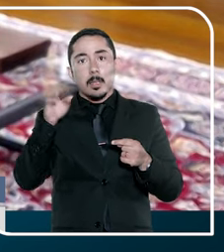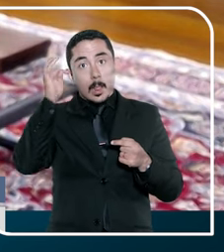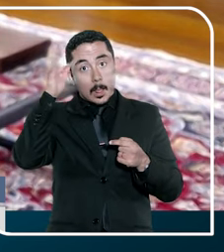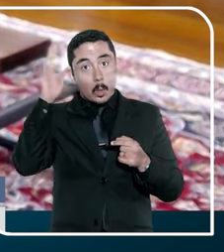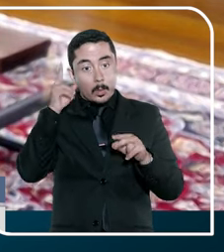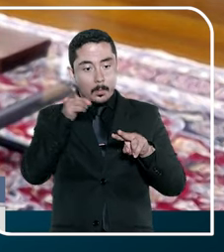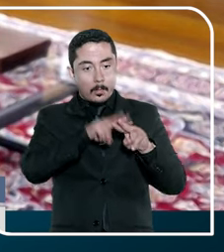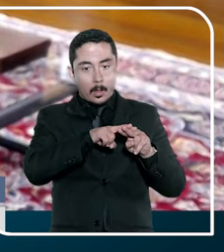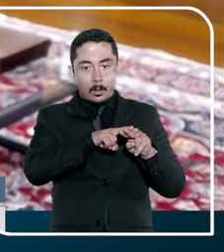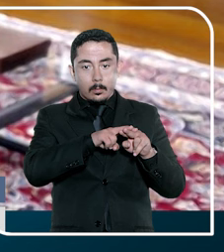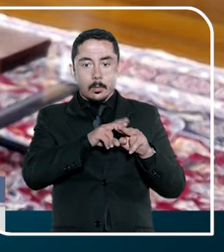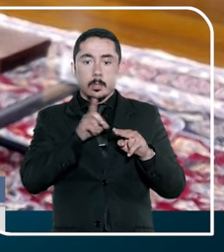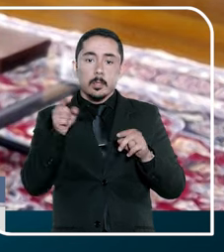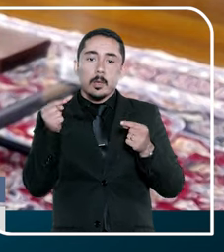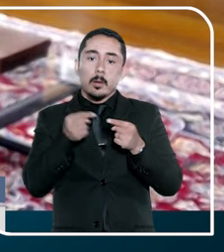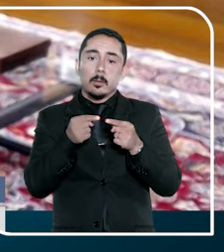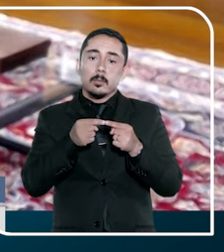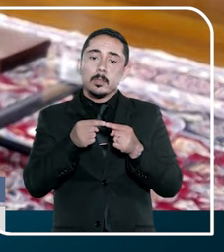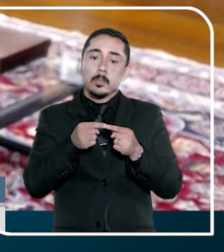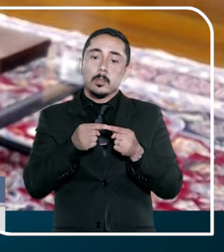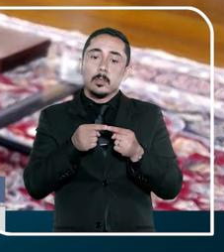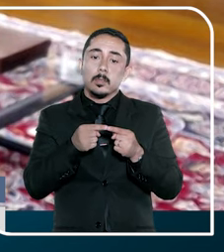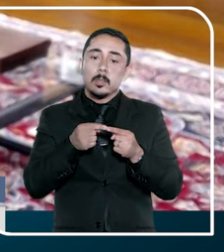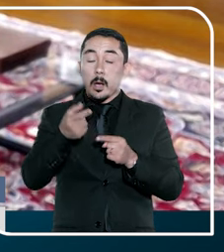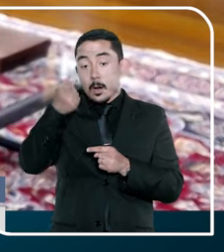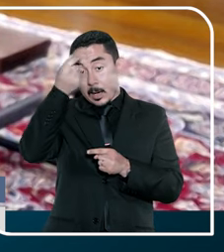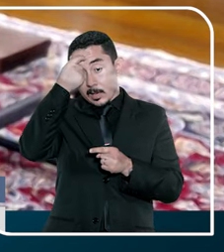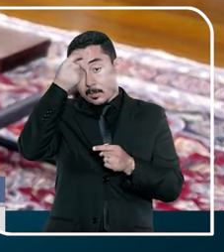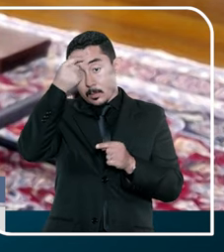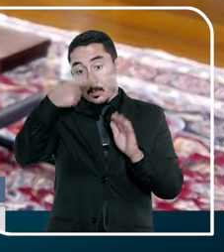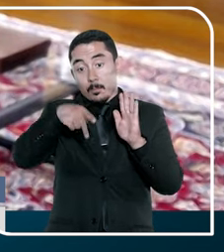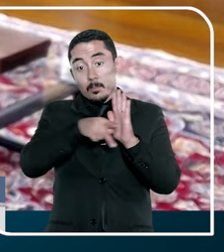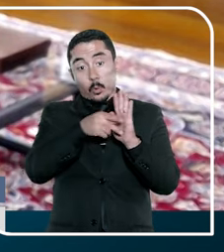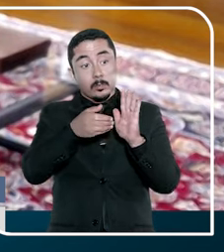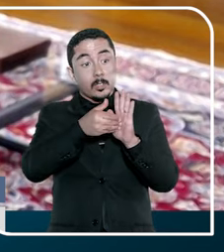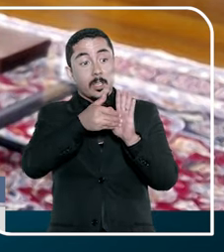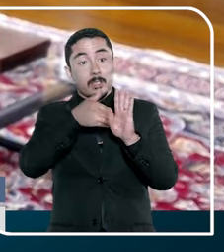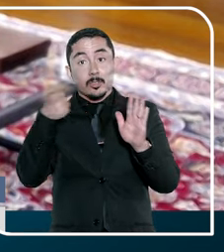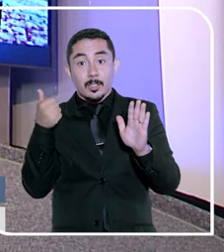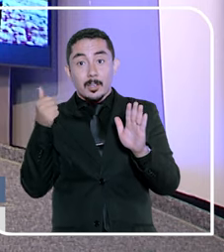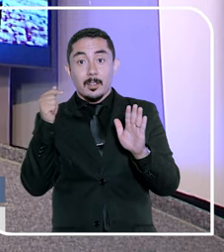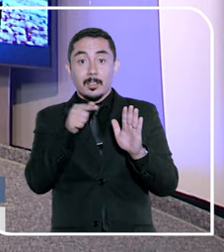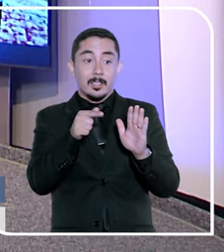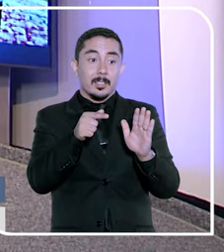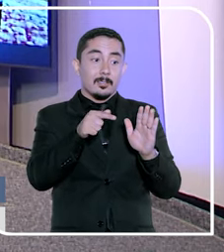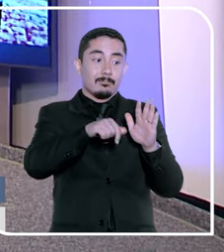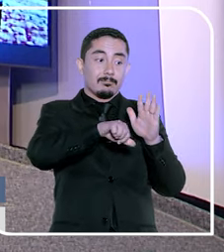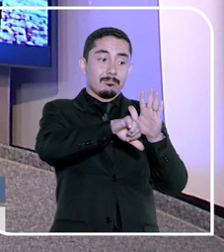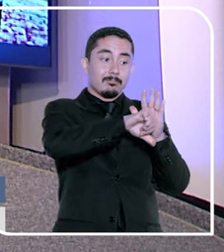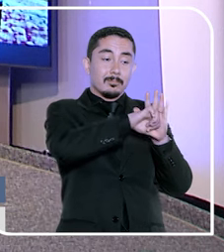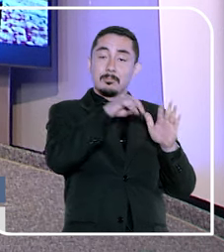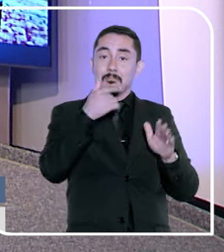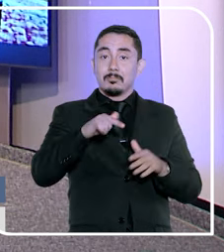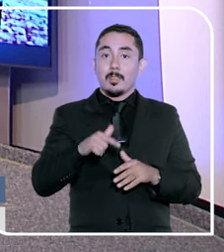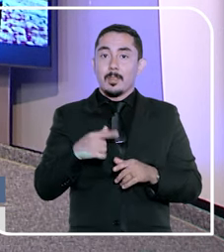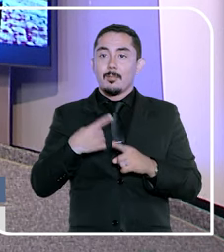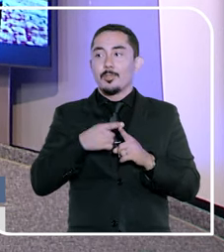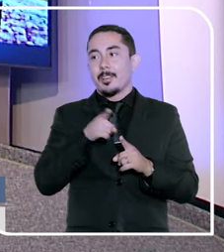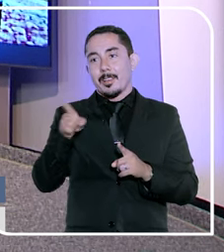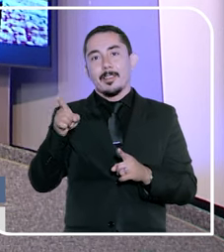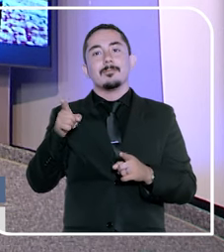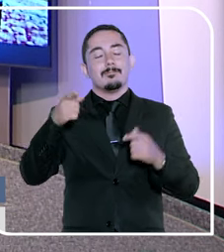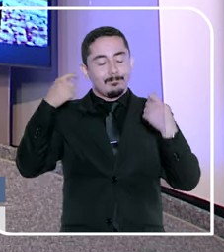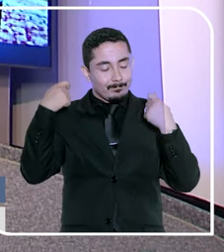ele é considerado como uma hipótese de escente de ilicitude por quê Porque H um estado de necessidade que